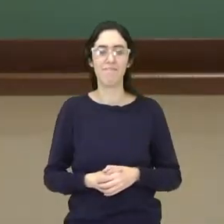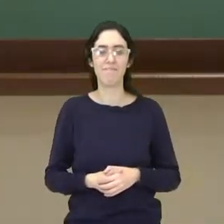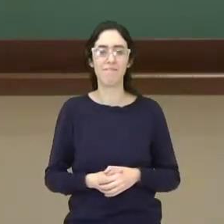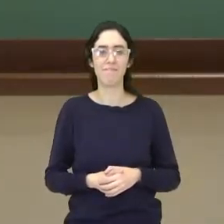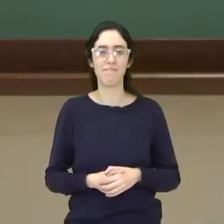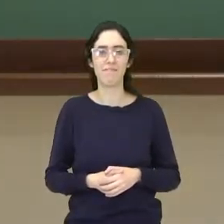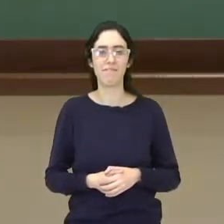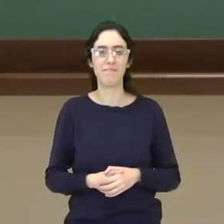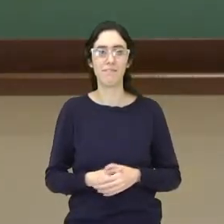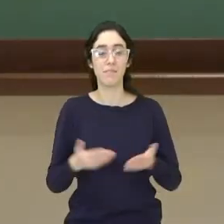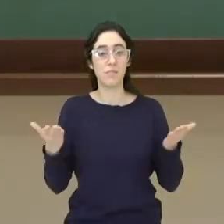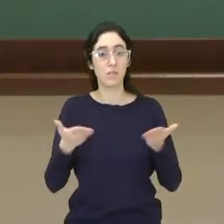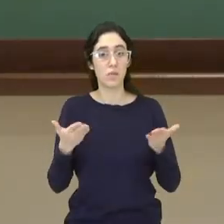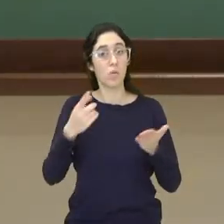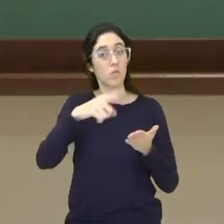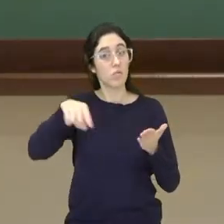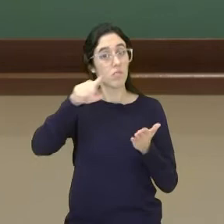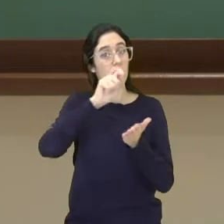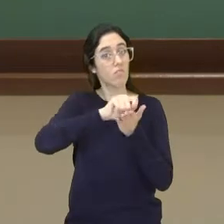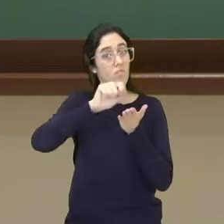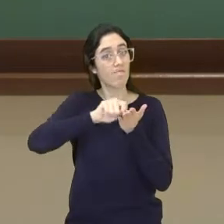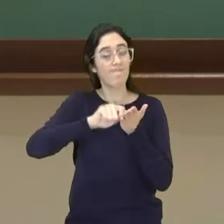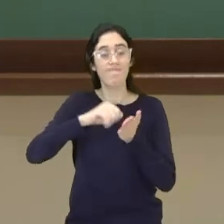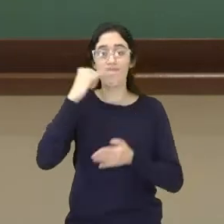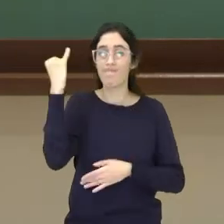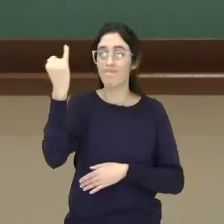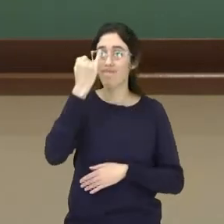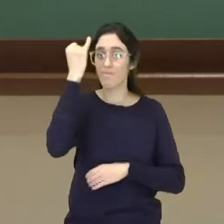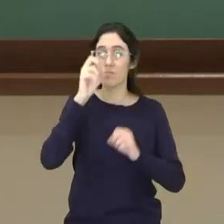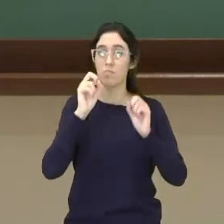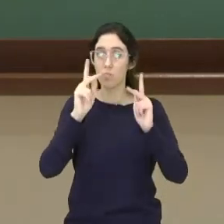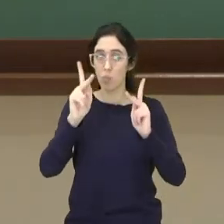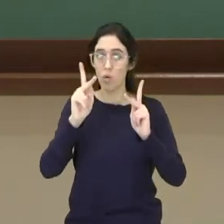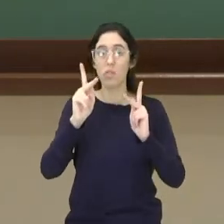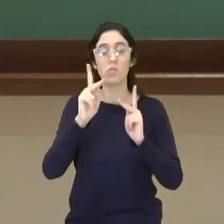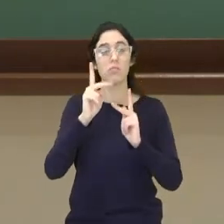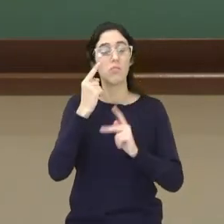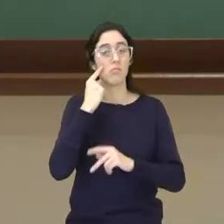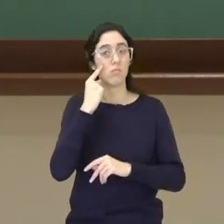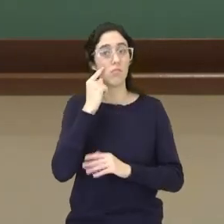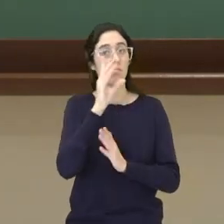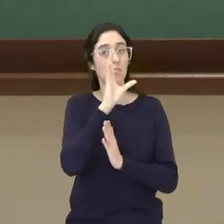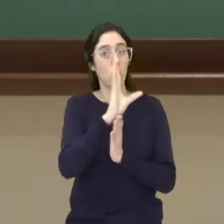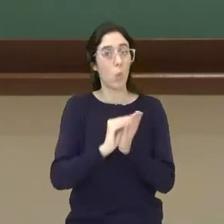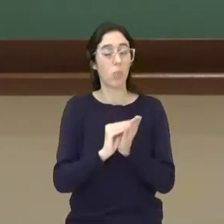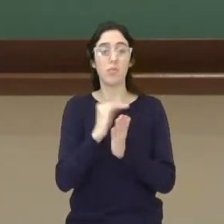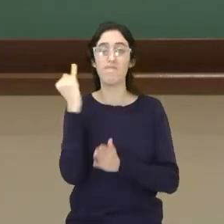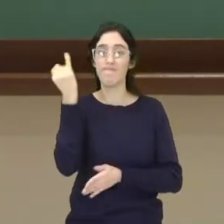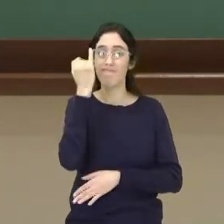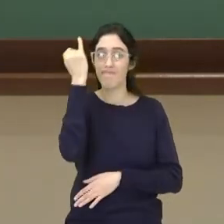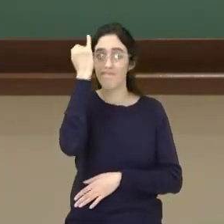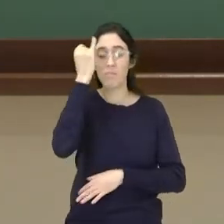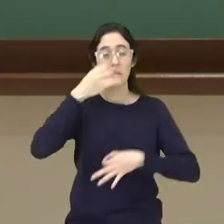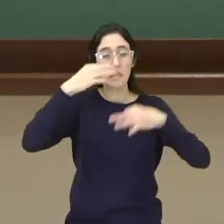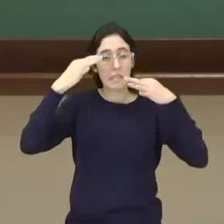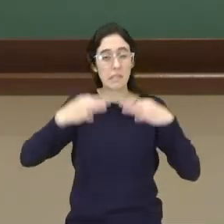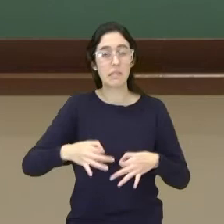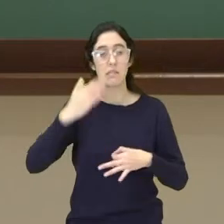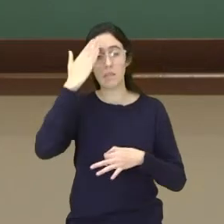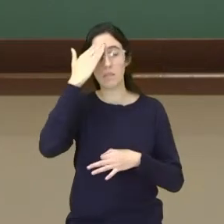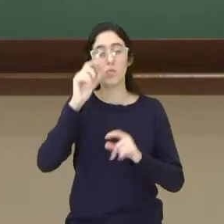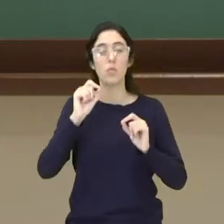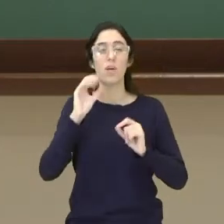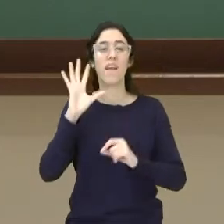Então agora, nós vamos anotar essa informação no nosso caderno. O exemplo e a conclusão, para a gente ter certeza do que é